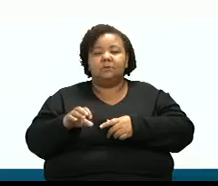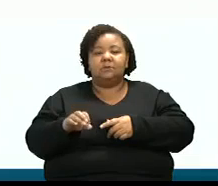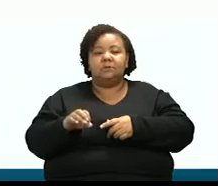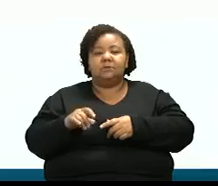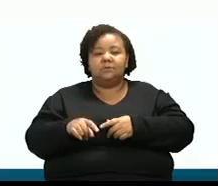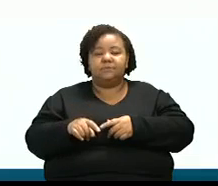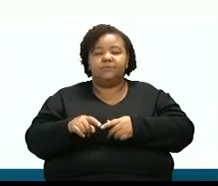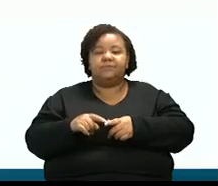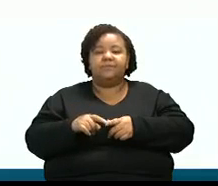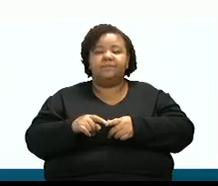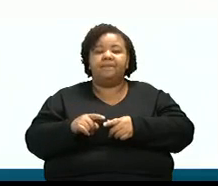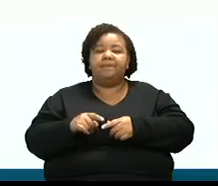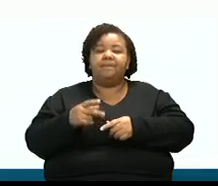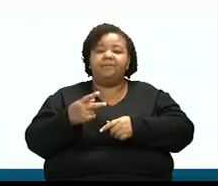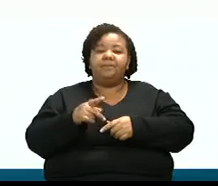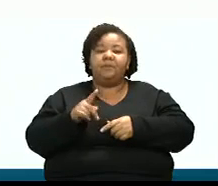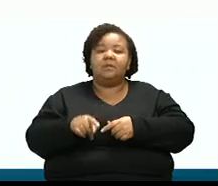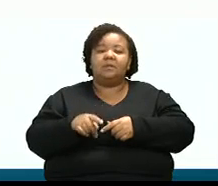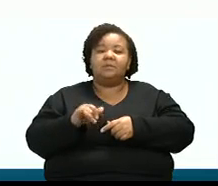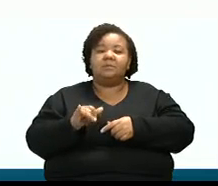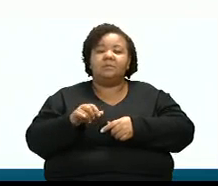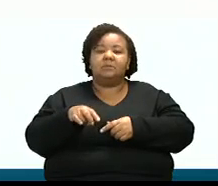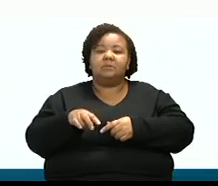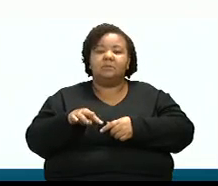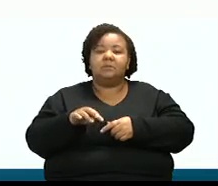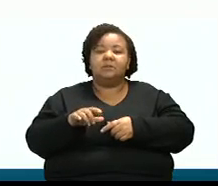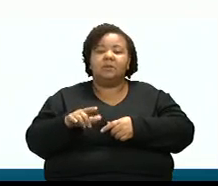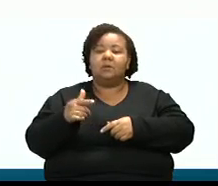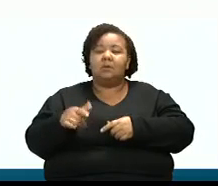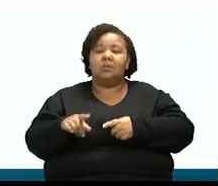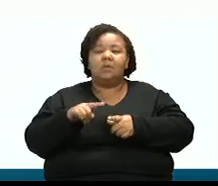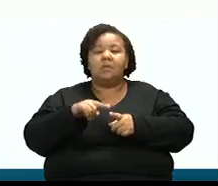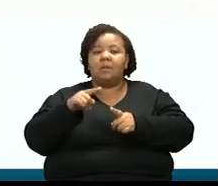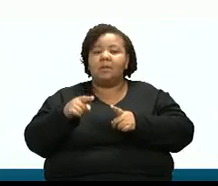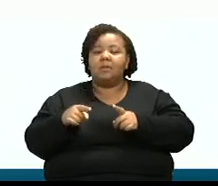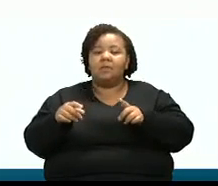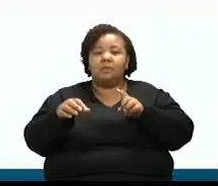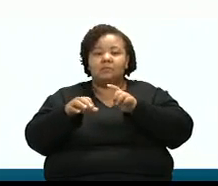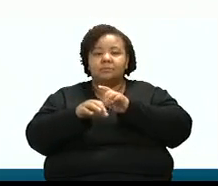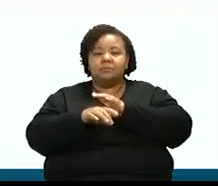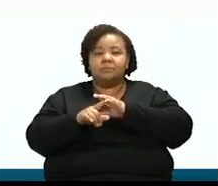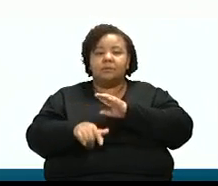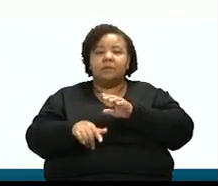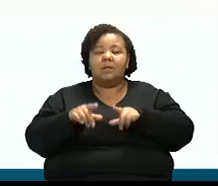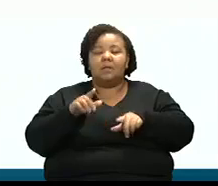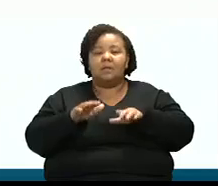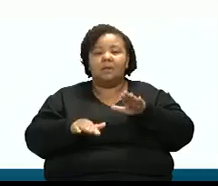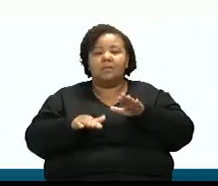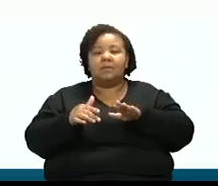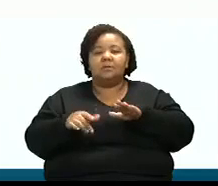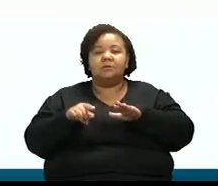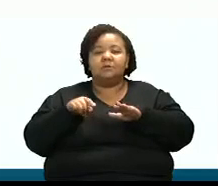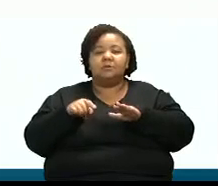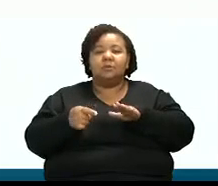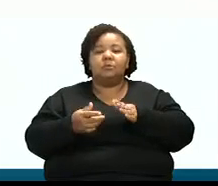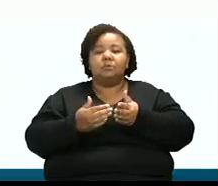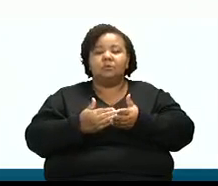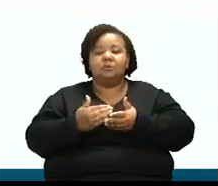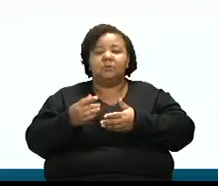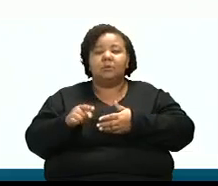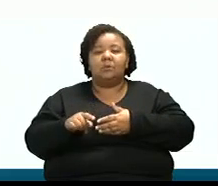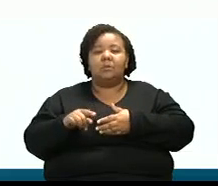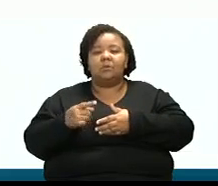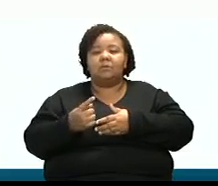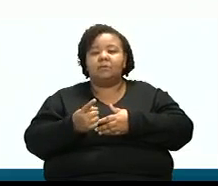conservativo, essa integral não depende mais da curva por completo. Ela depende somente do ponto inicial e do ponto